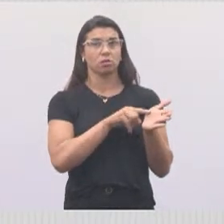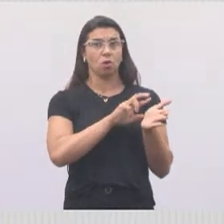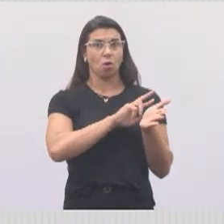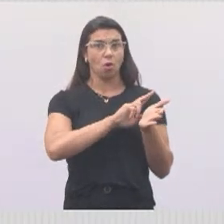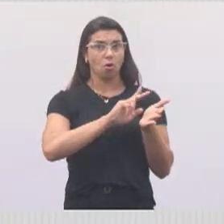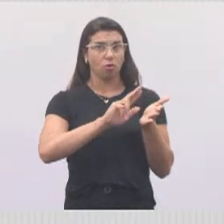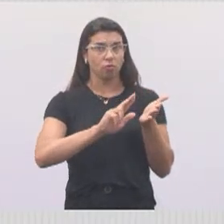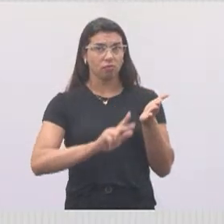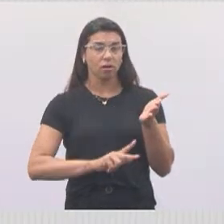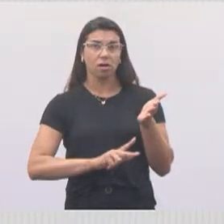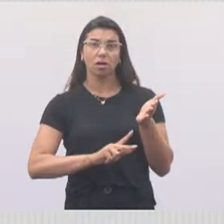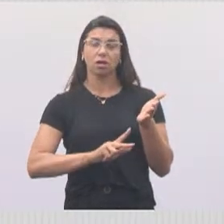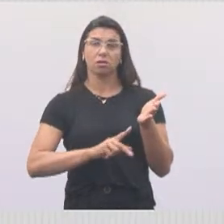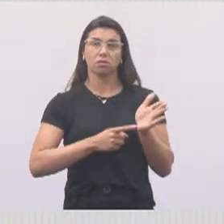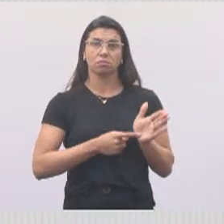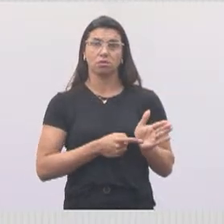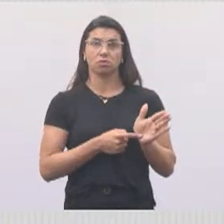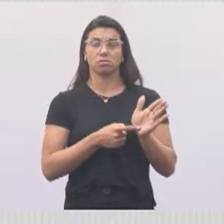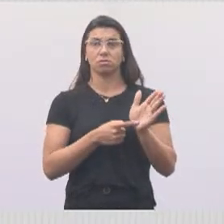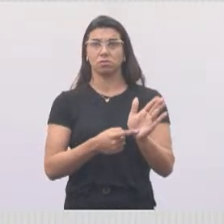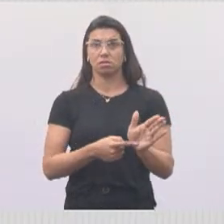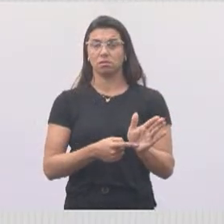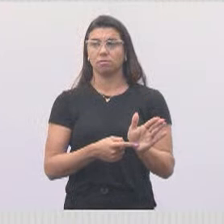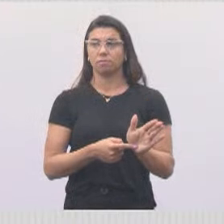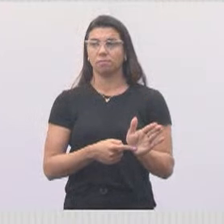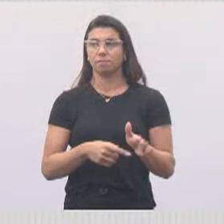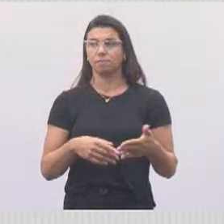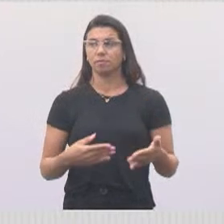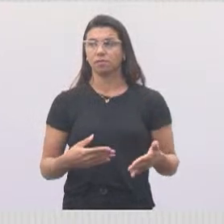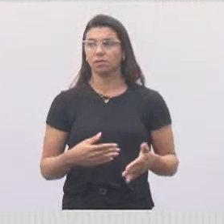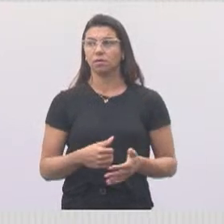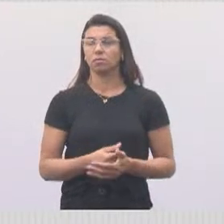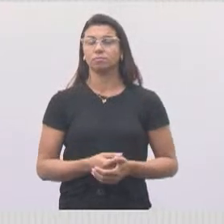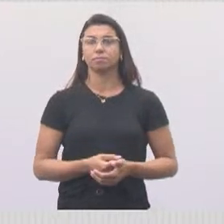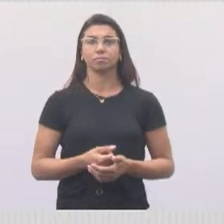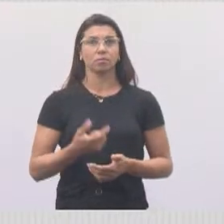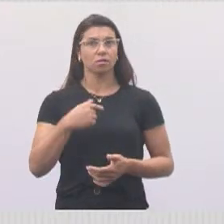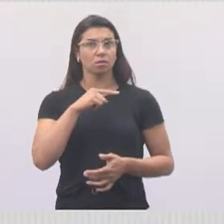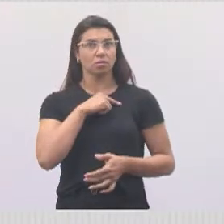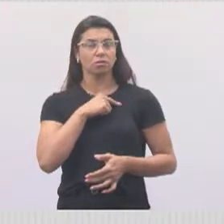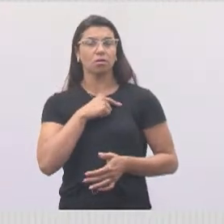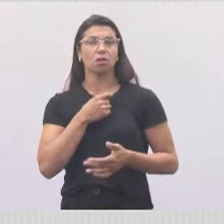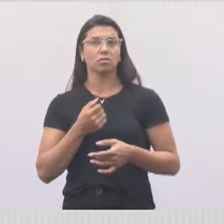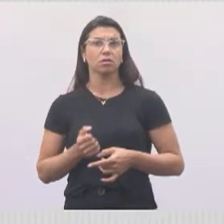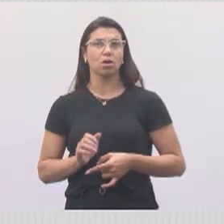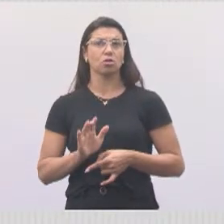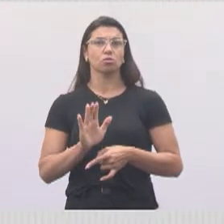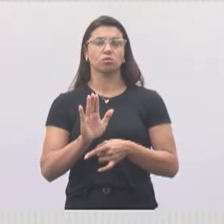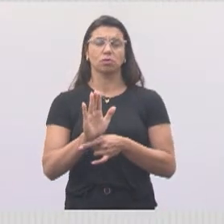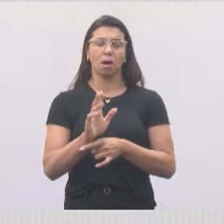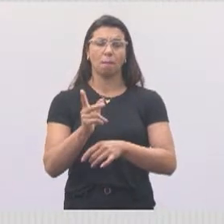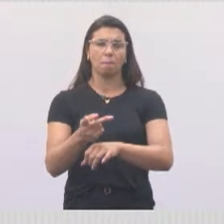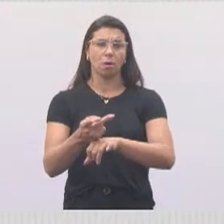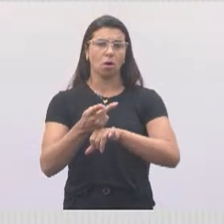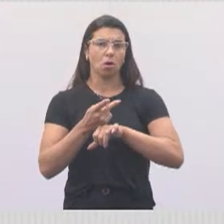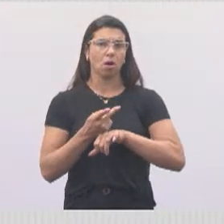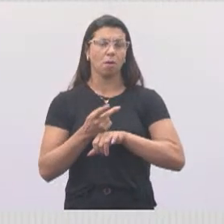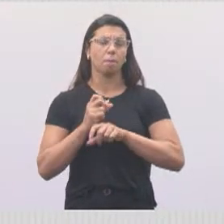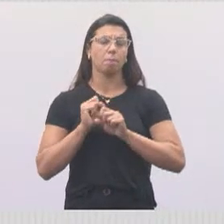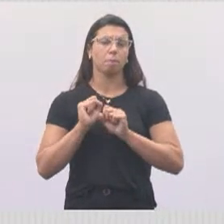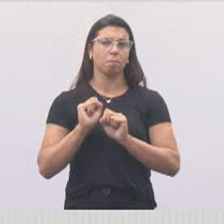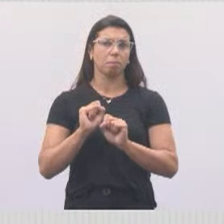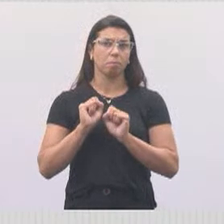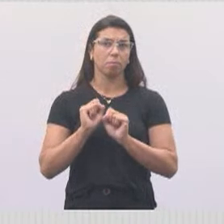um imóvel, tá certo? Então, a gente deixa aqui à disposição, pode nos procurar que vamos